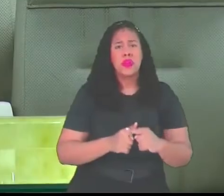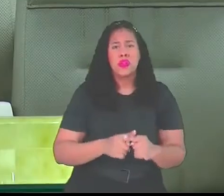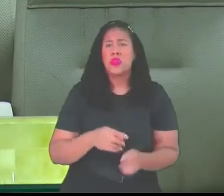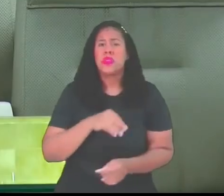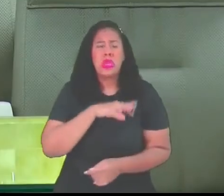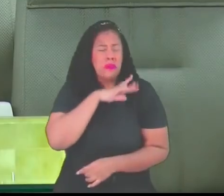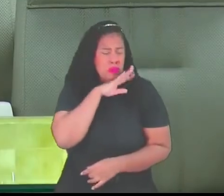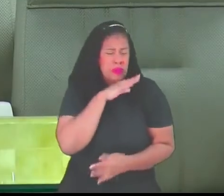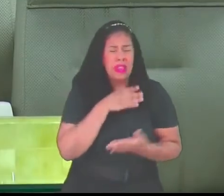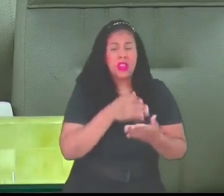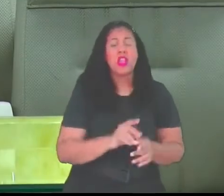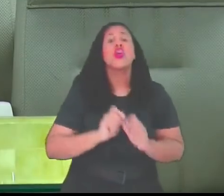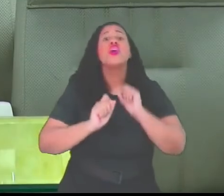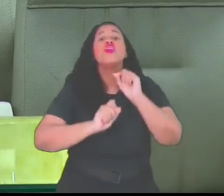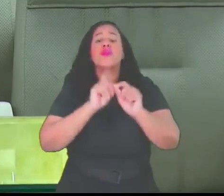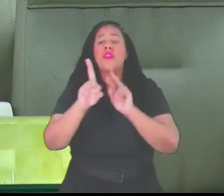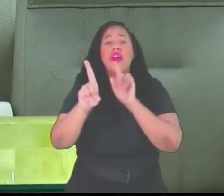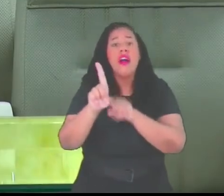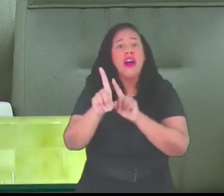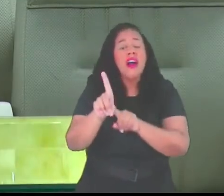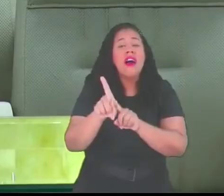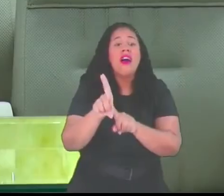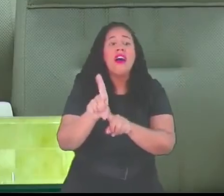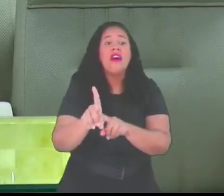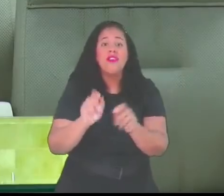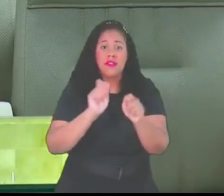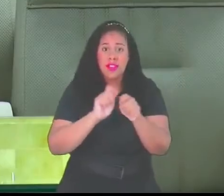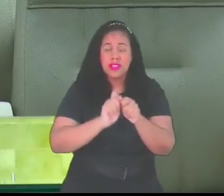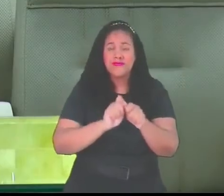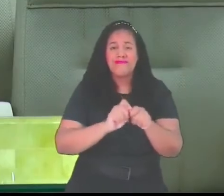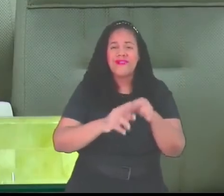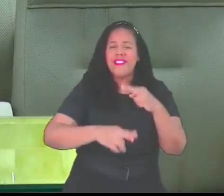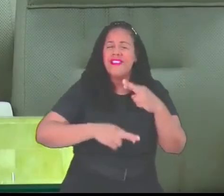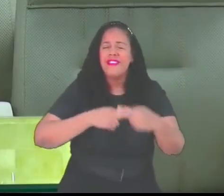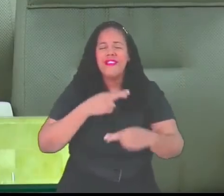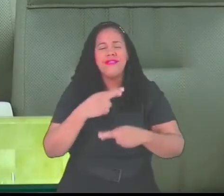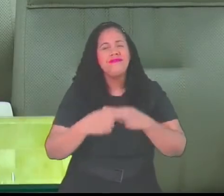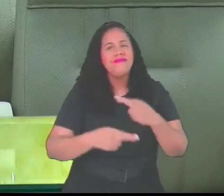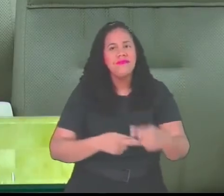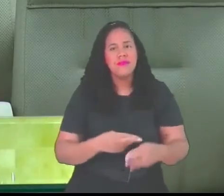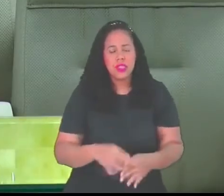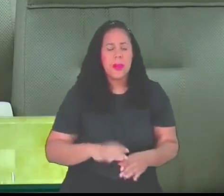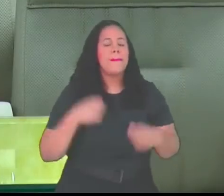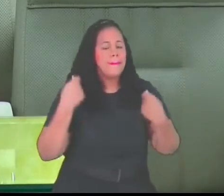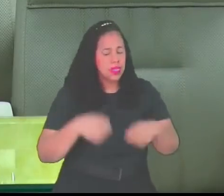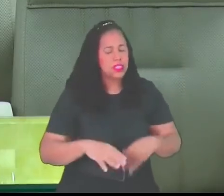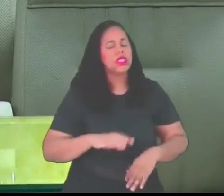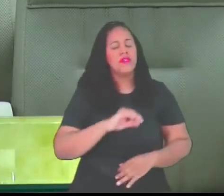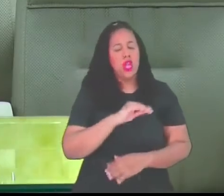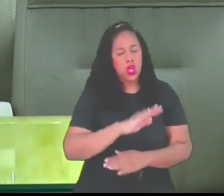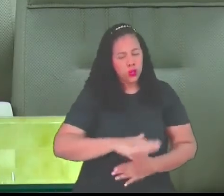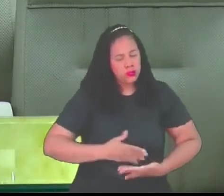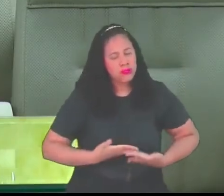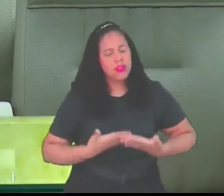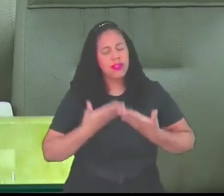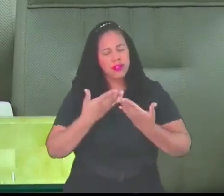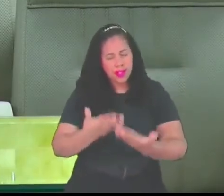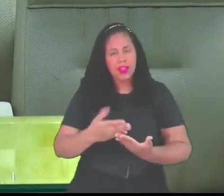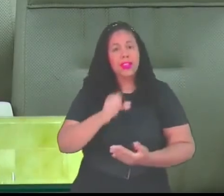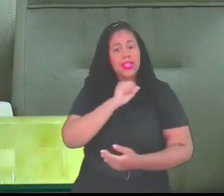que ele fez? Ele faz uma reforma. Ele manda consagrar sacerdotes,